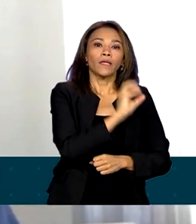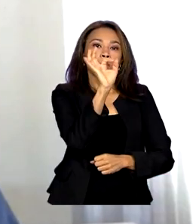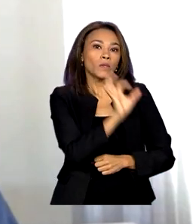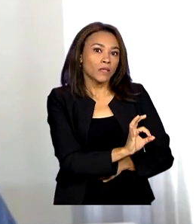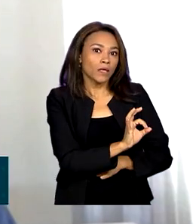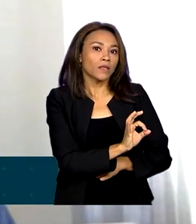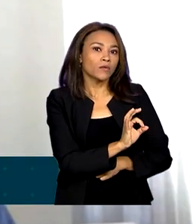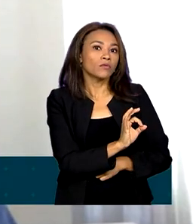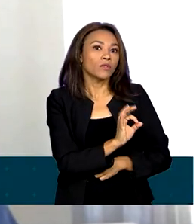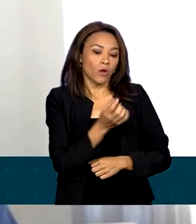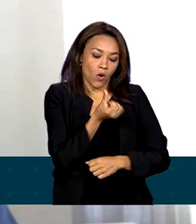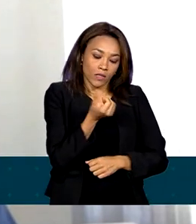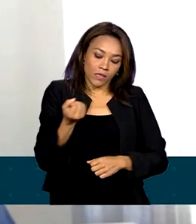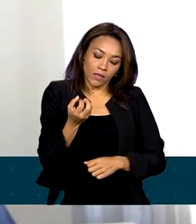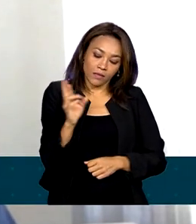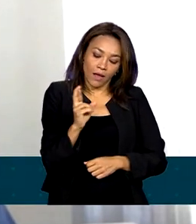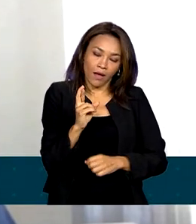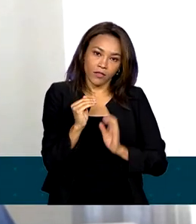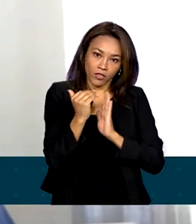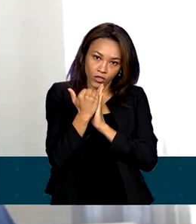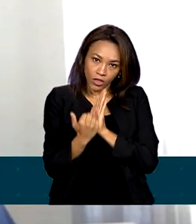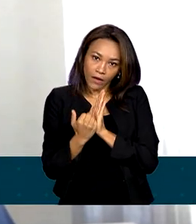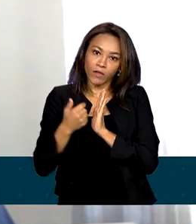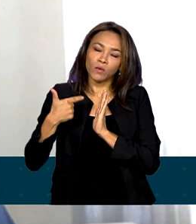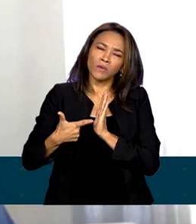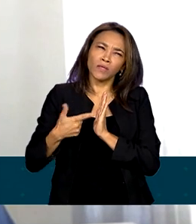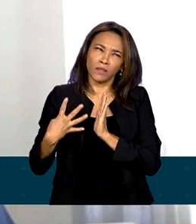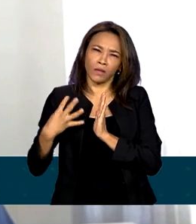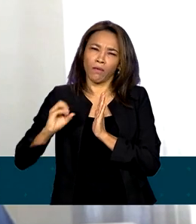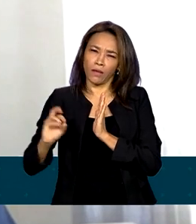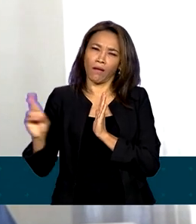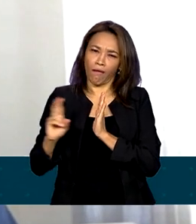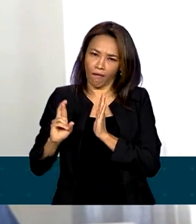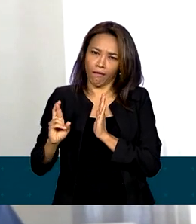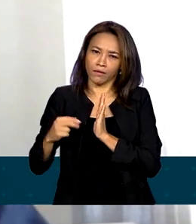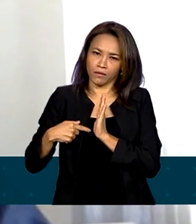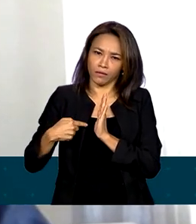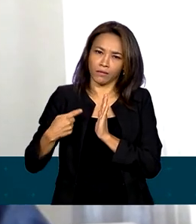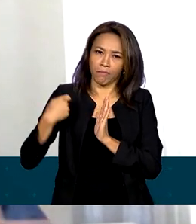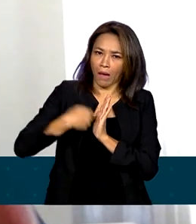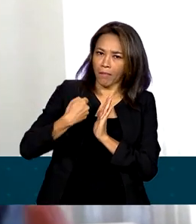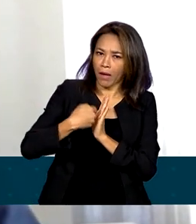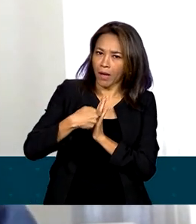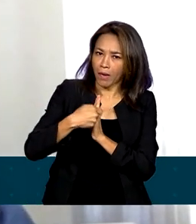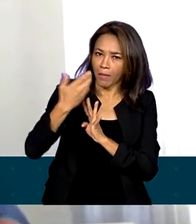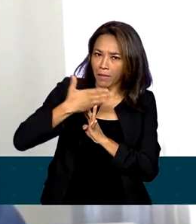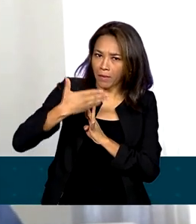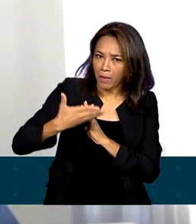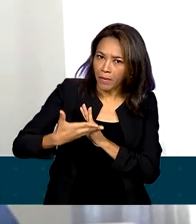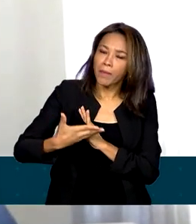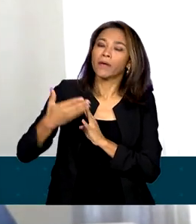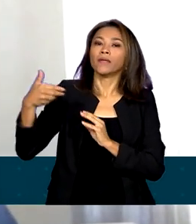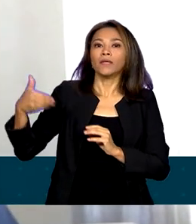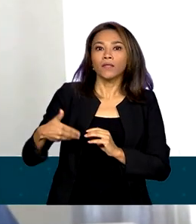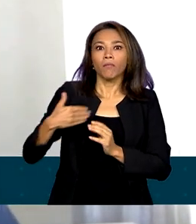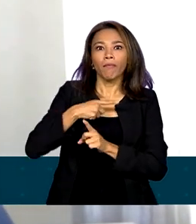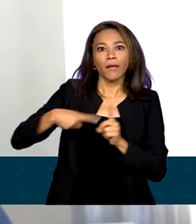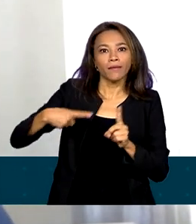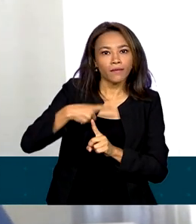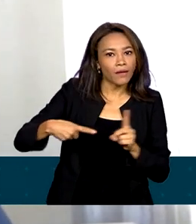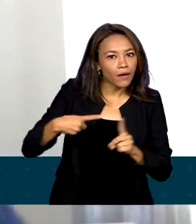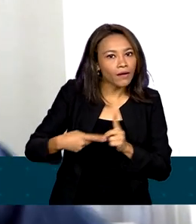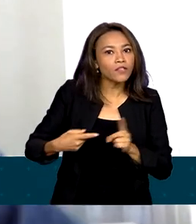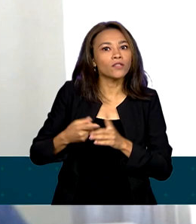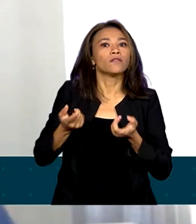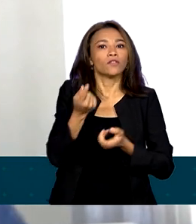torno de R$ 600. Que daria uma prestação de R$ 240, né? Então, o volume de recursos, praticamente metade ficaria